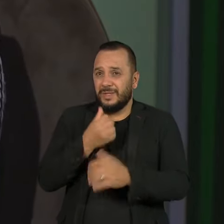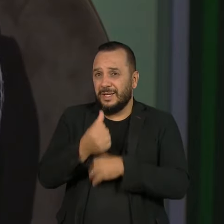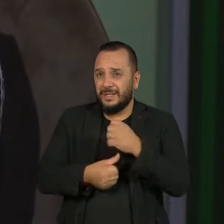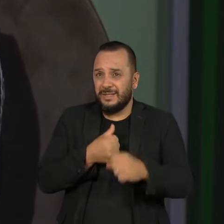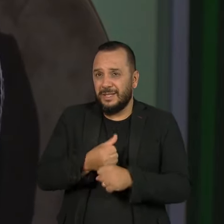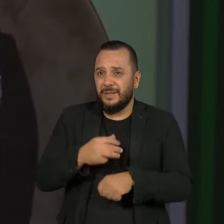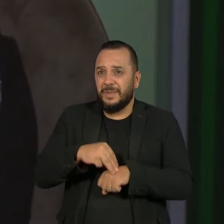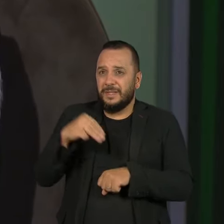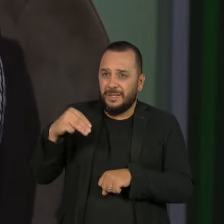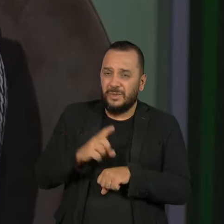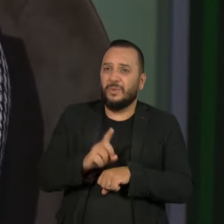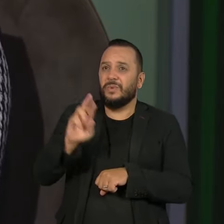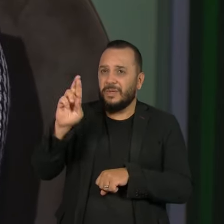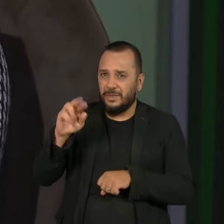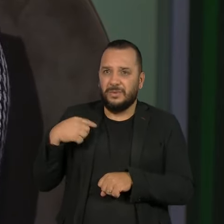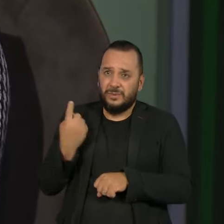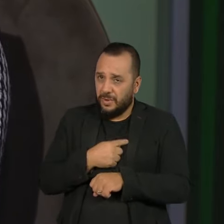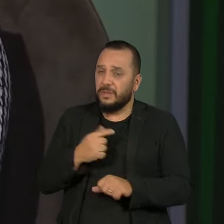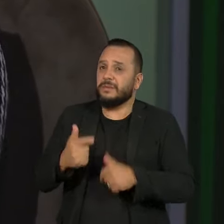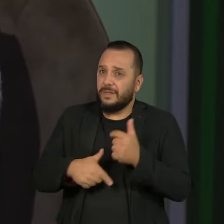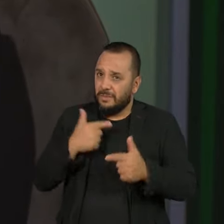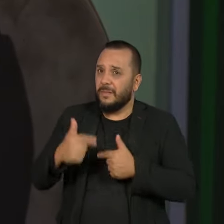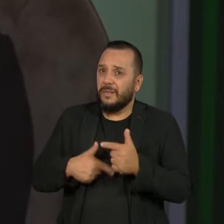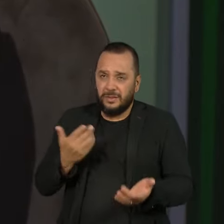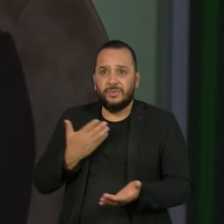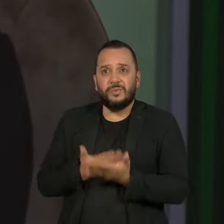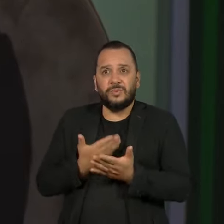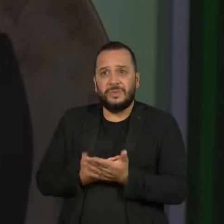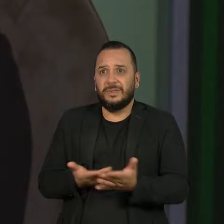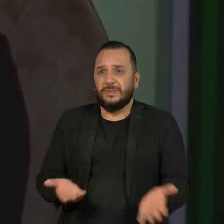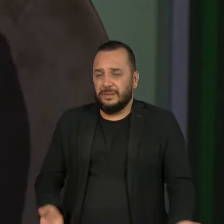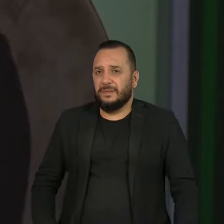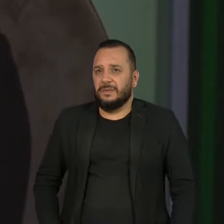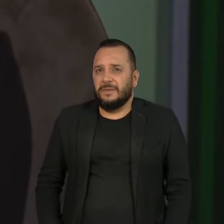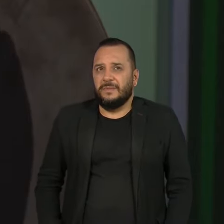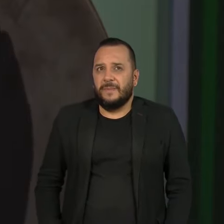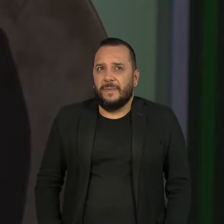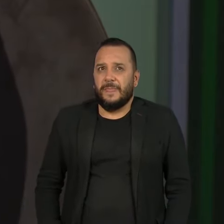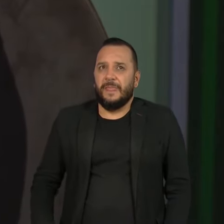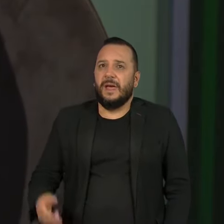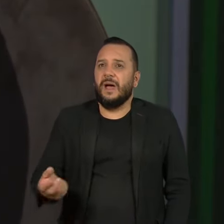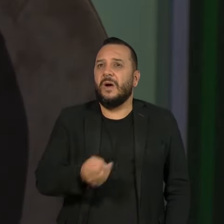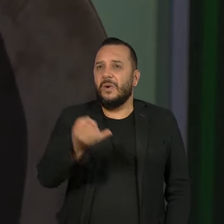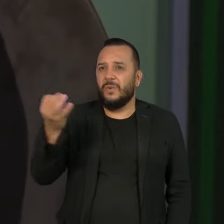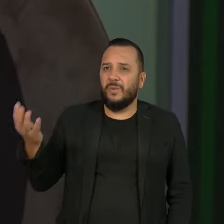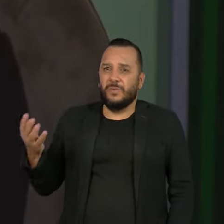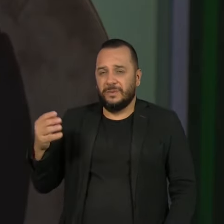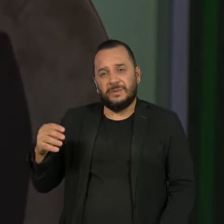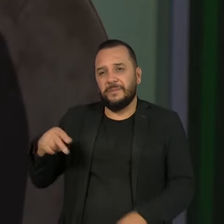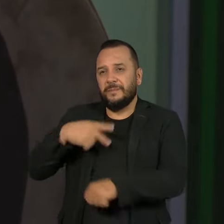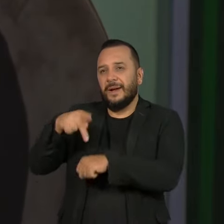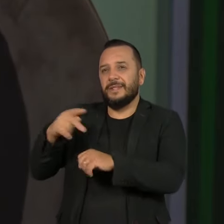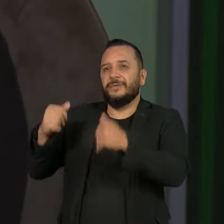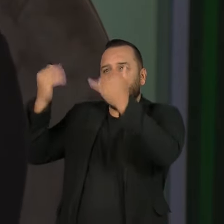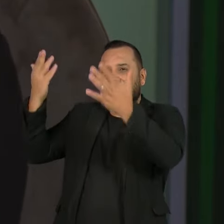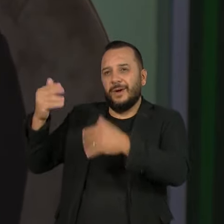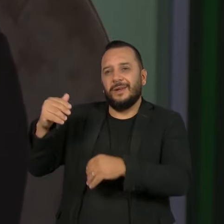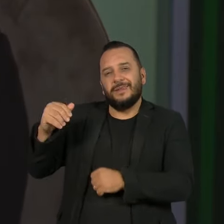mestrado e doutorado, que a gente estava trabalhando. Então, muitos veem o exterior, né, os